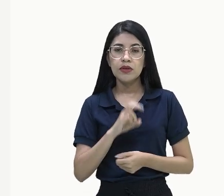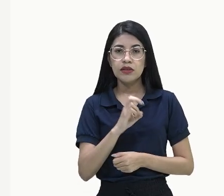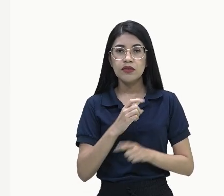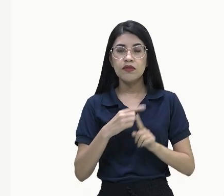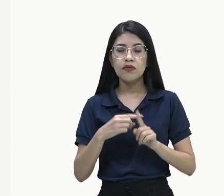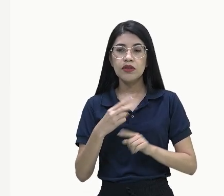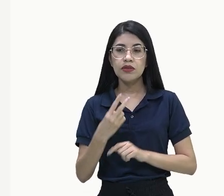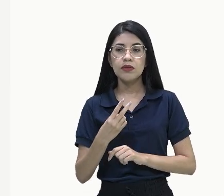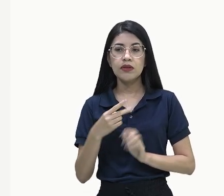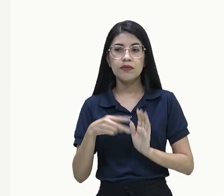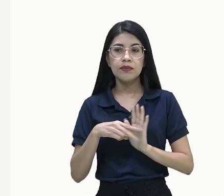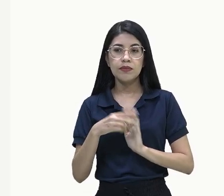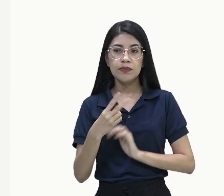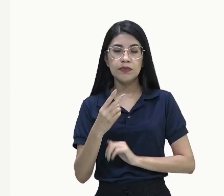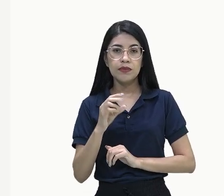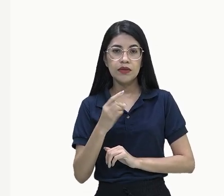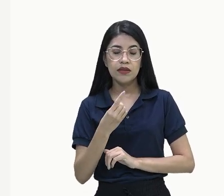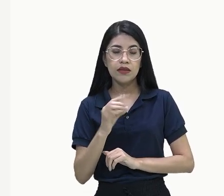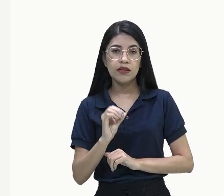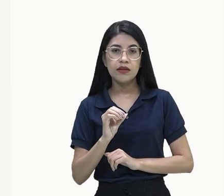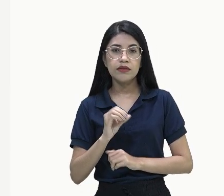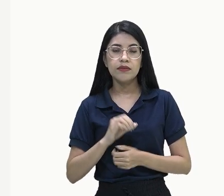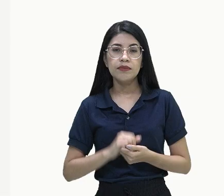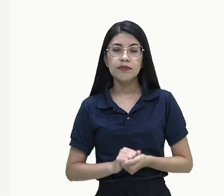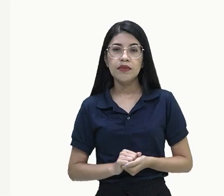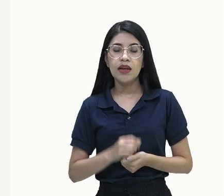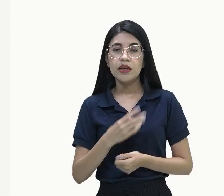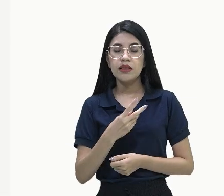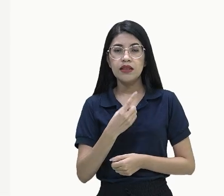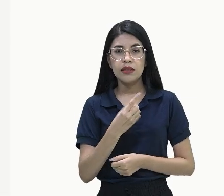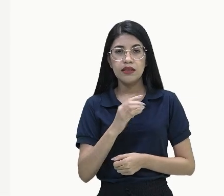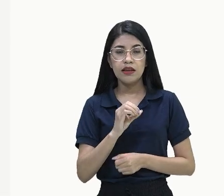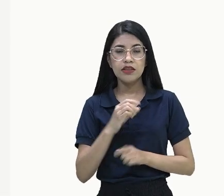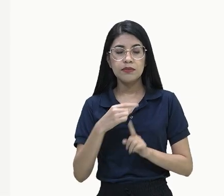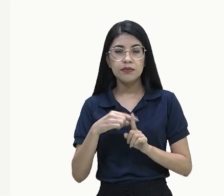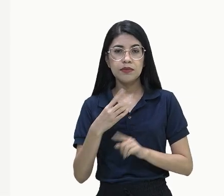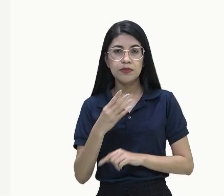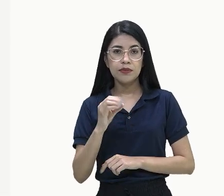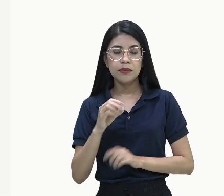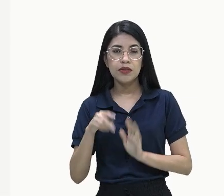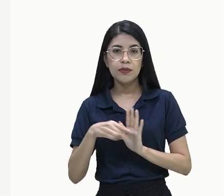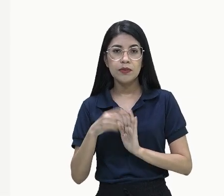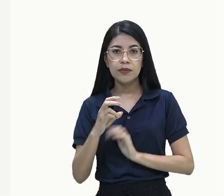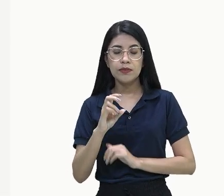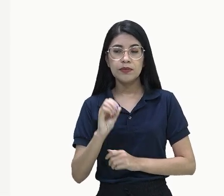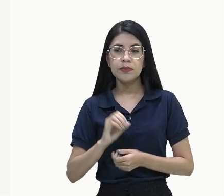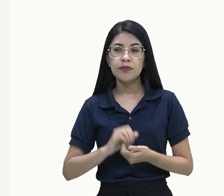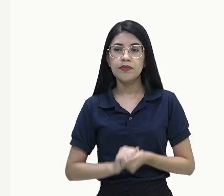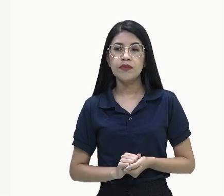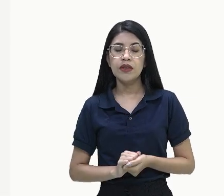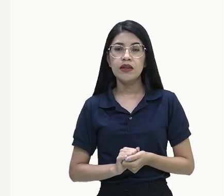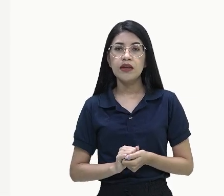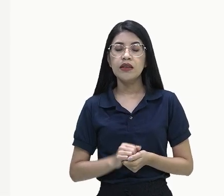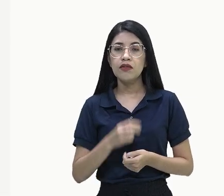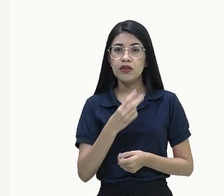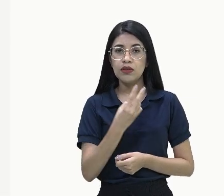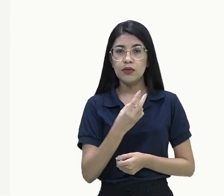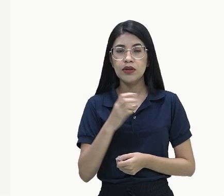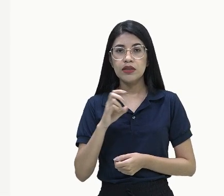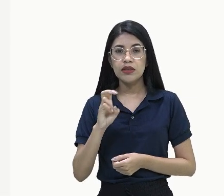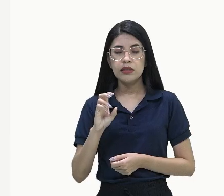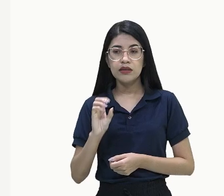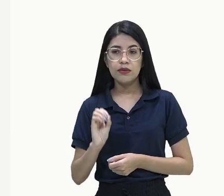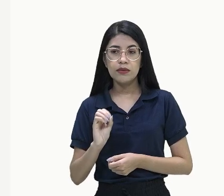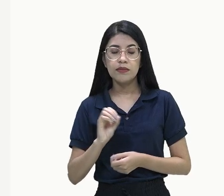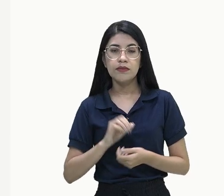10, e 10 mais 40, 50. Nosso par ordenado, então, é quanto? X, 2, no caso o T, né? E o Y